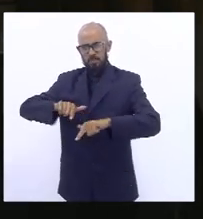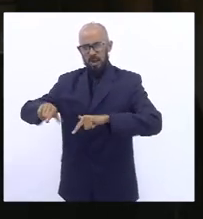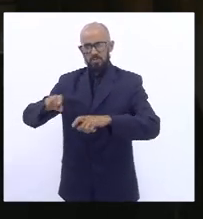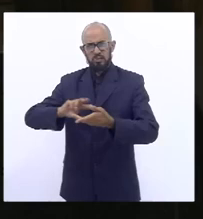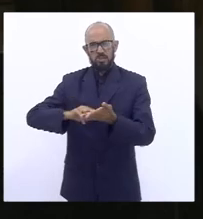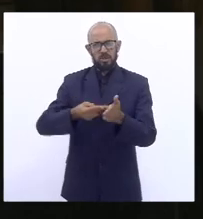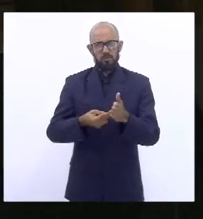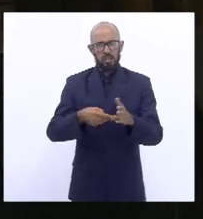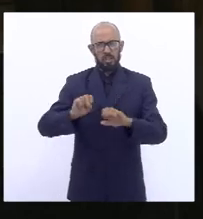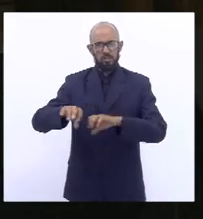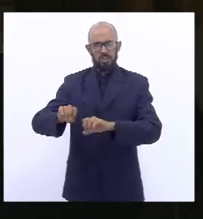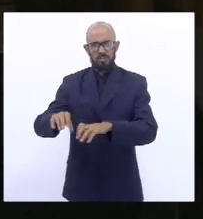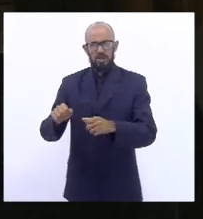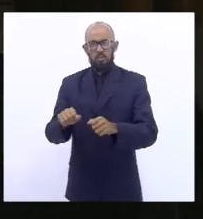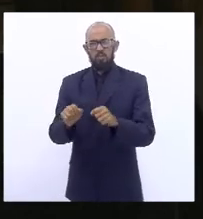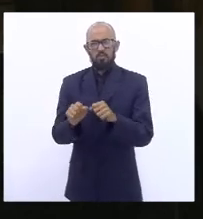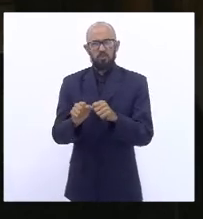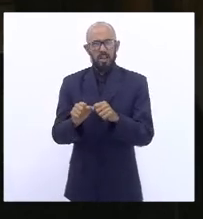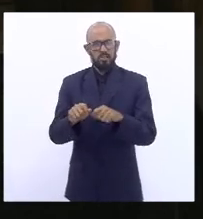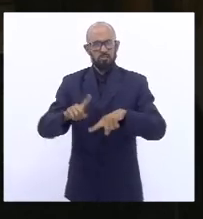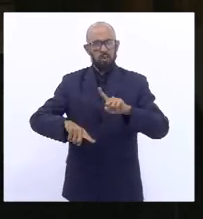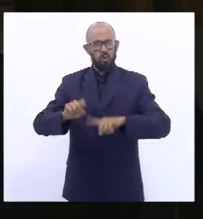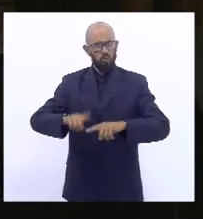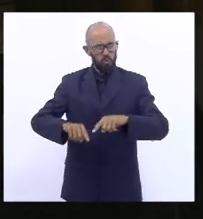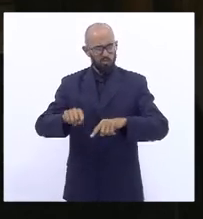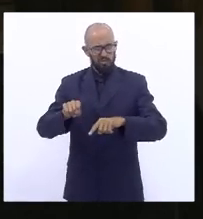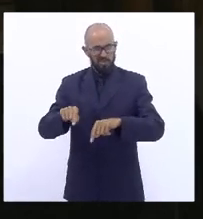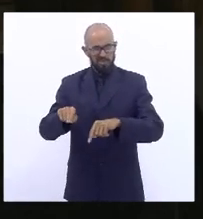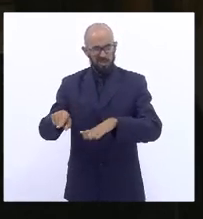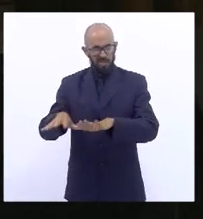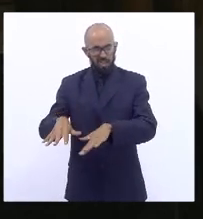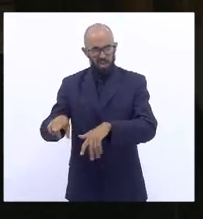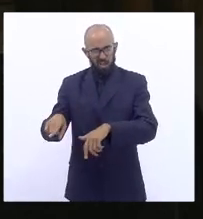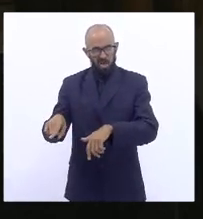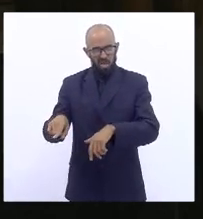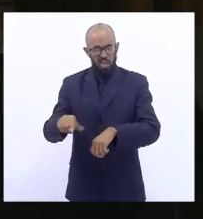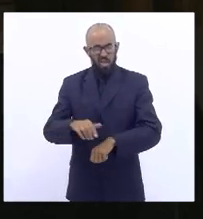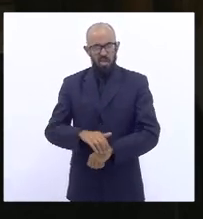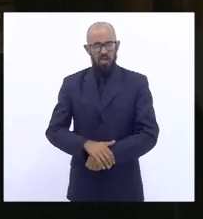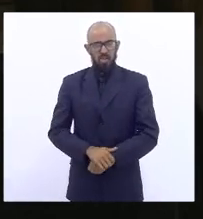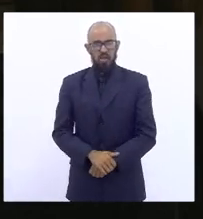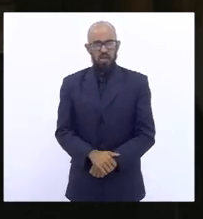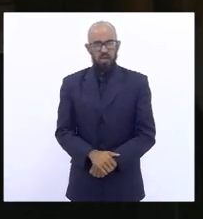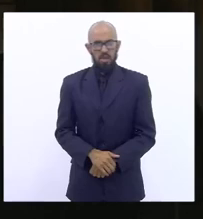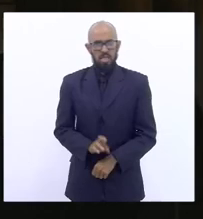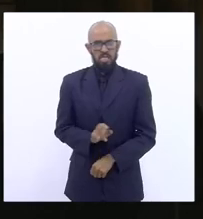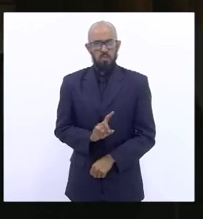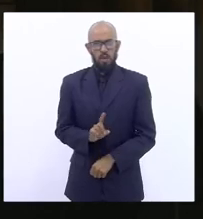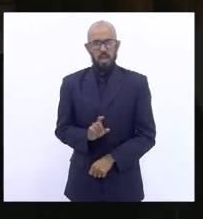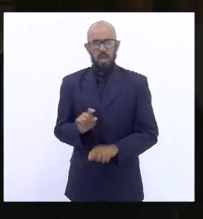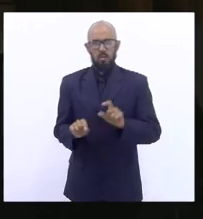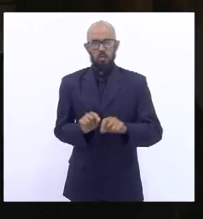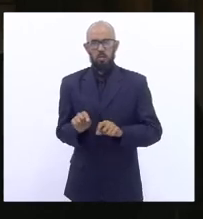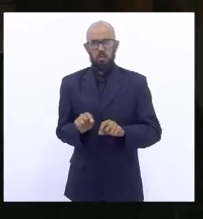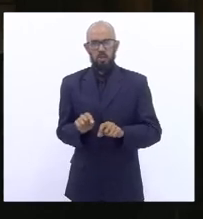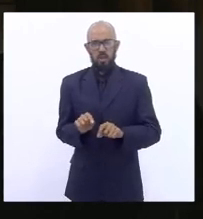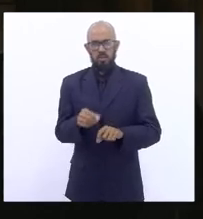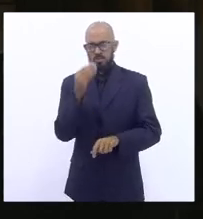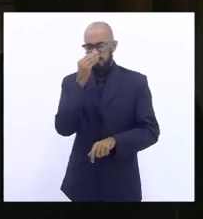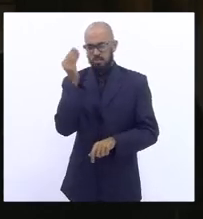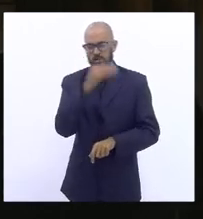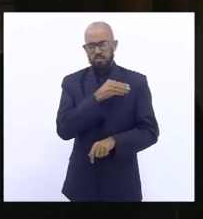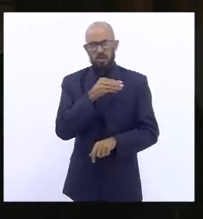educação tem o objetivo de produzir produtos para excitar o mercado do trabalho. Não se trata de negar a realidade da